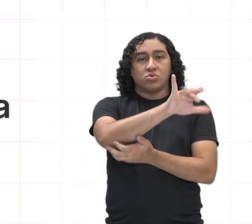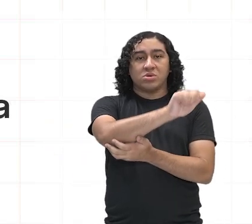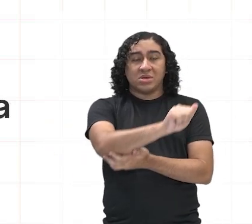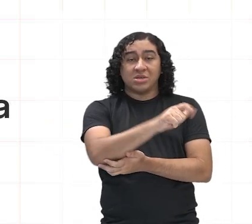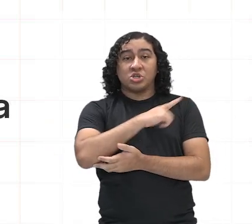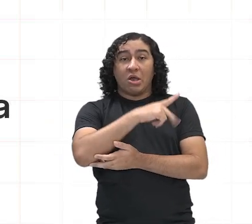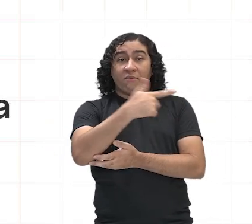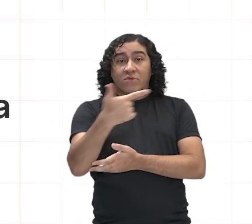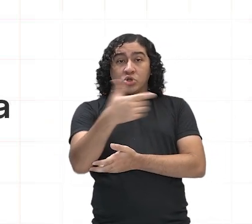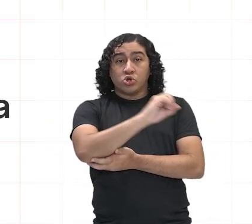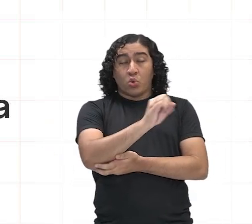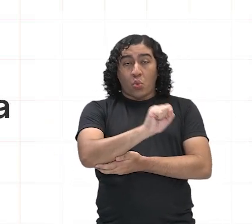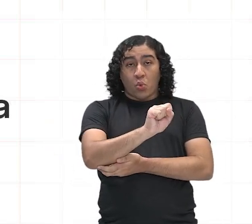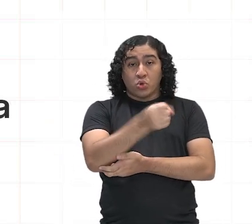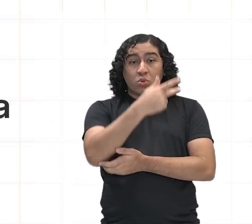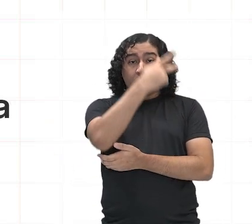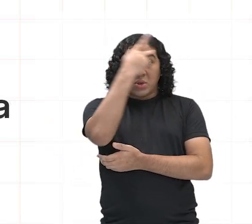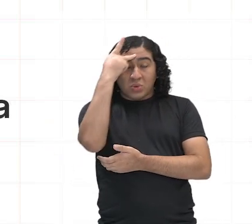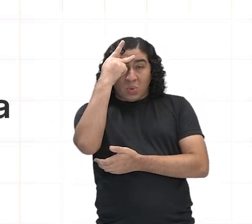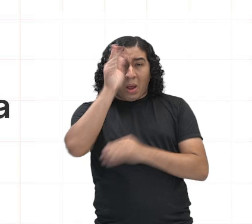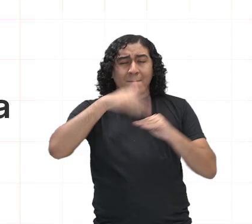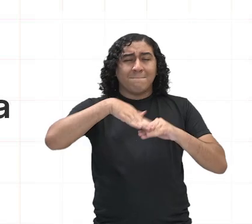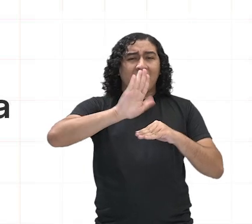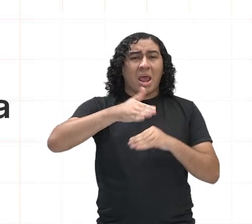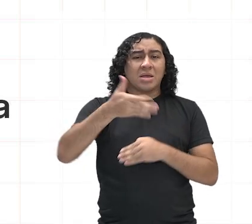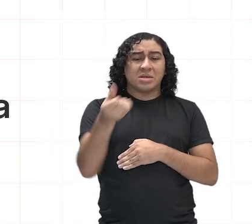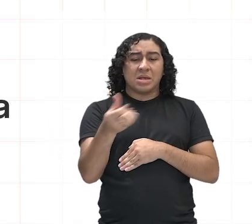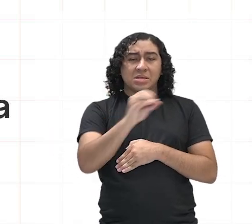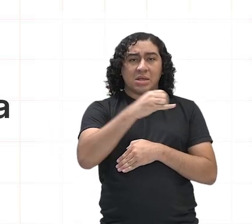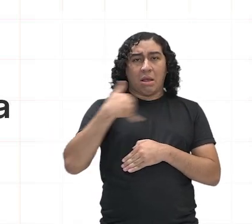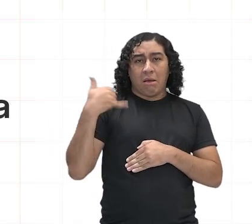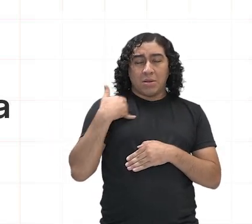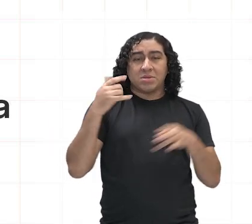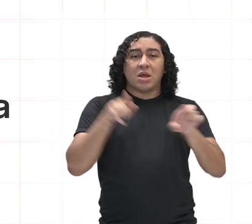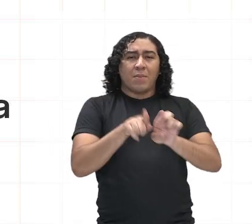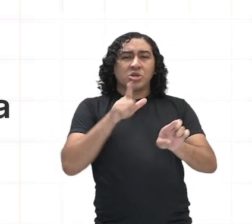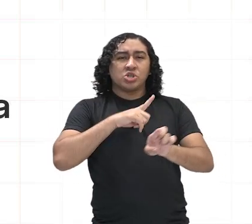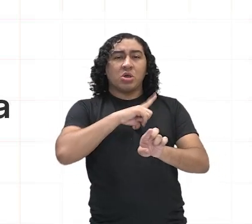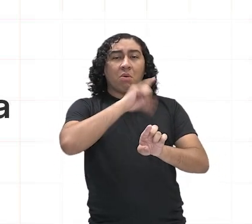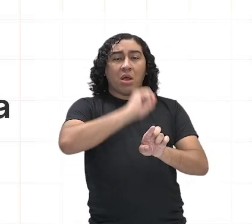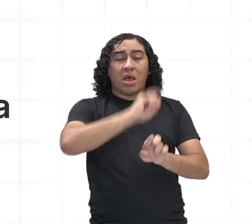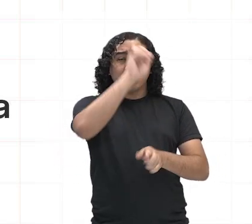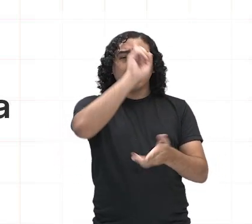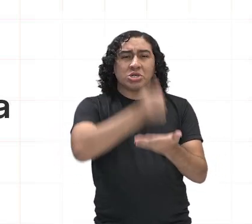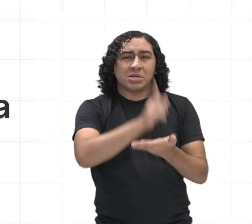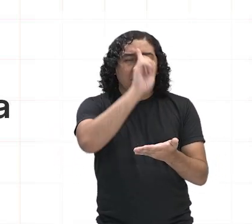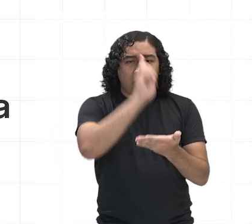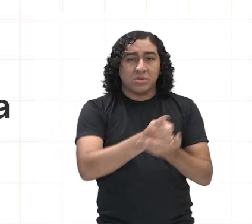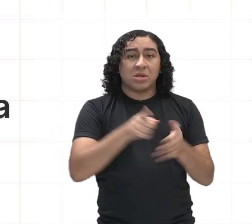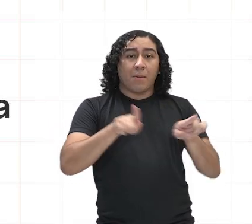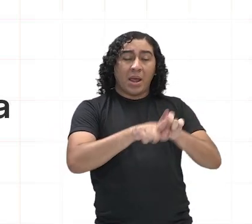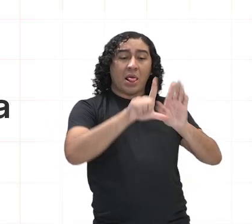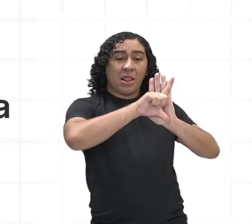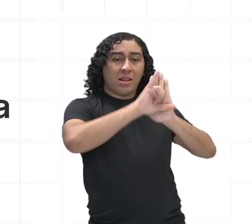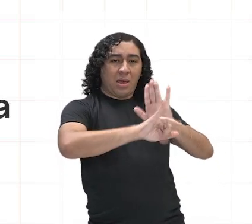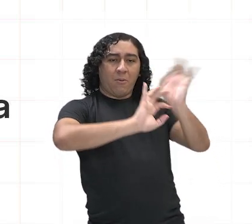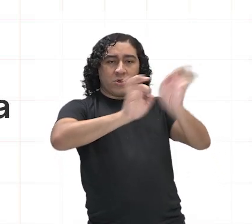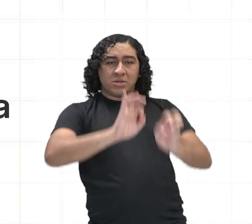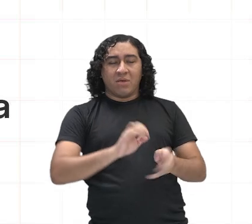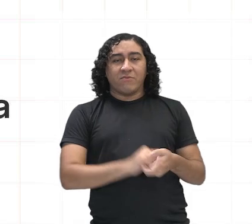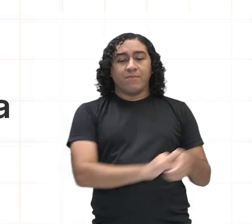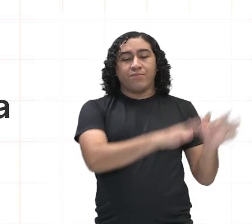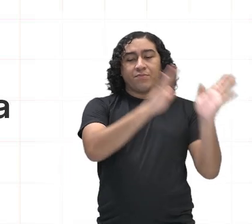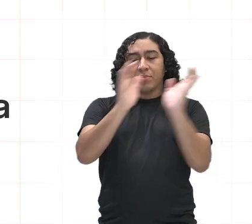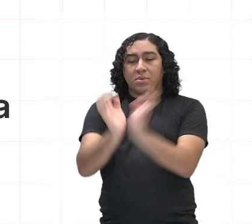anciãos, gerontes com mais de 60 anos, tomavam decisões e elaboravam leis. Ápela, assembleia formada por todos